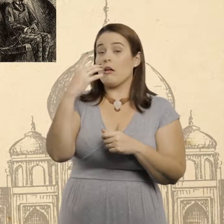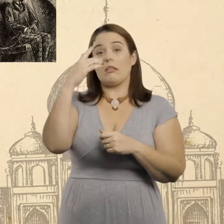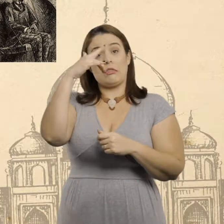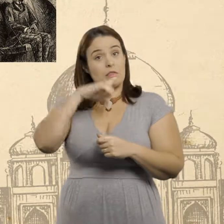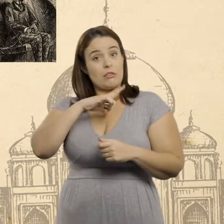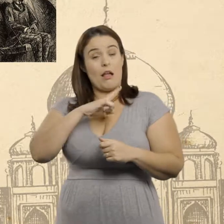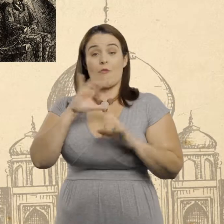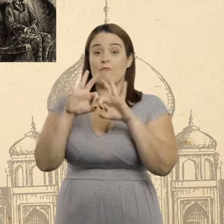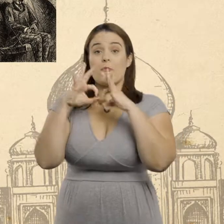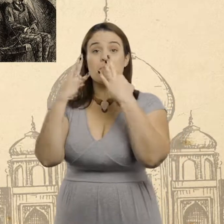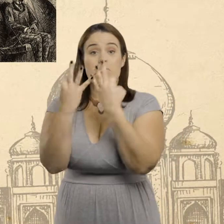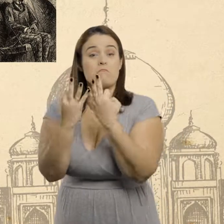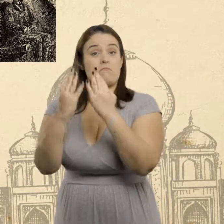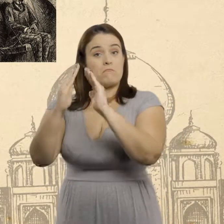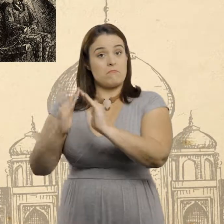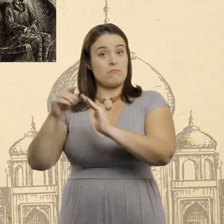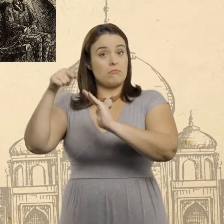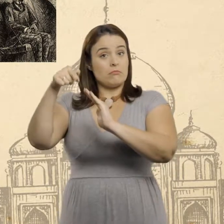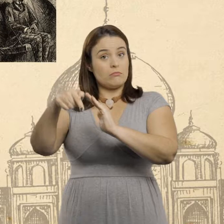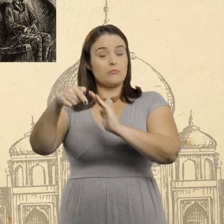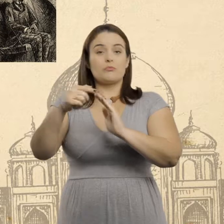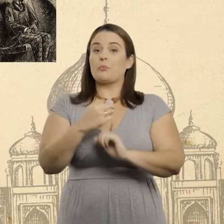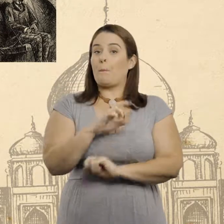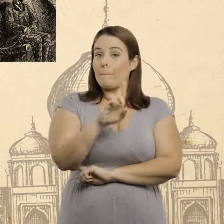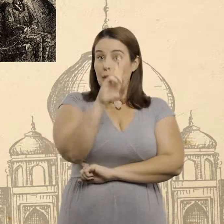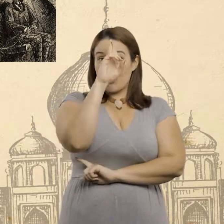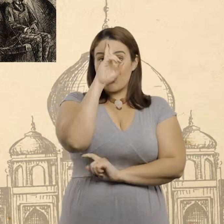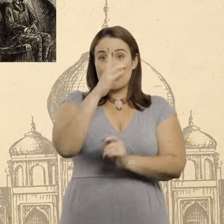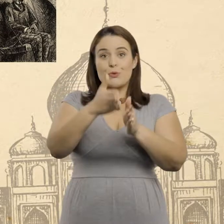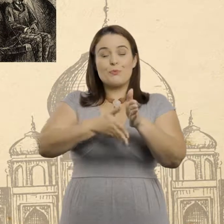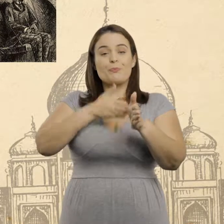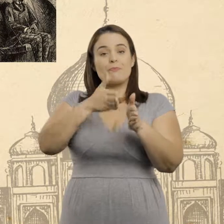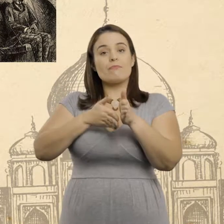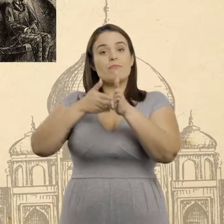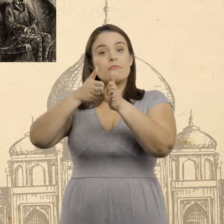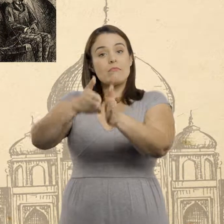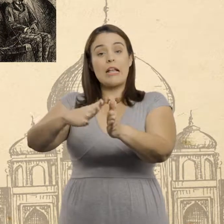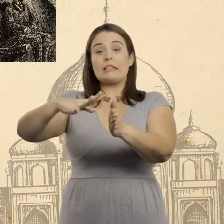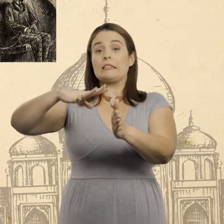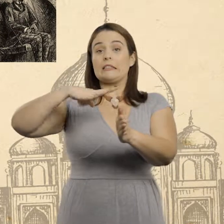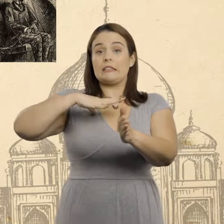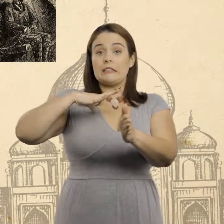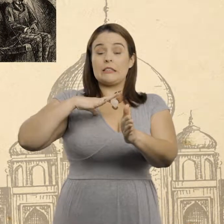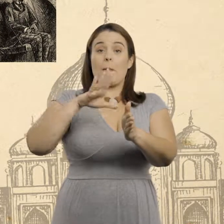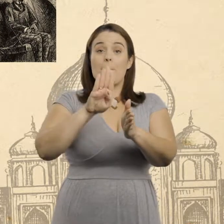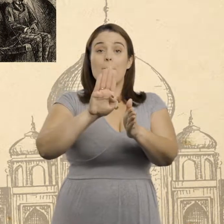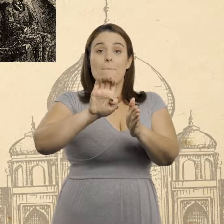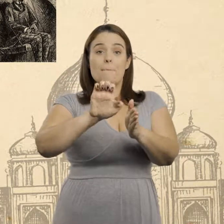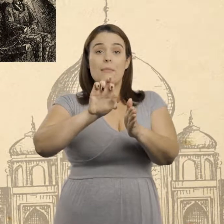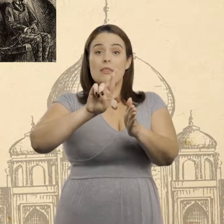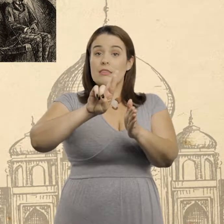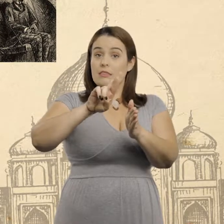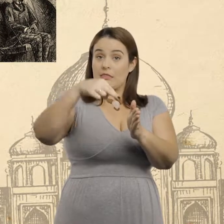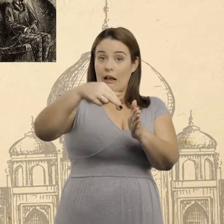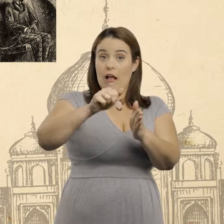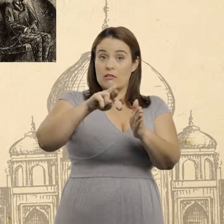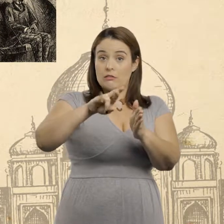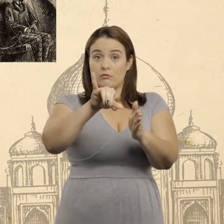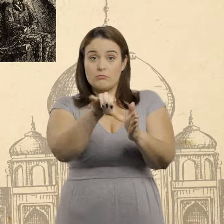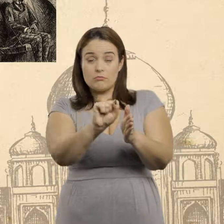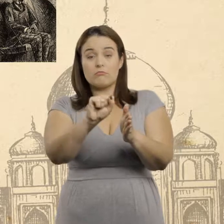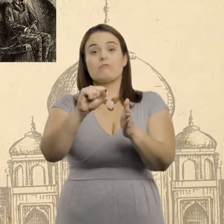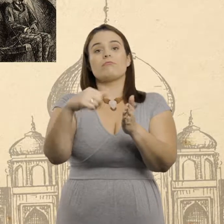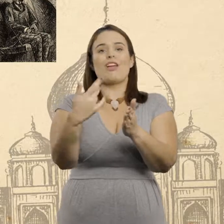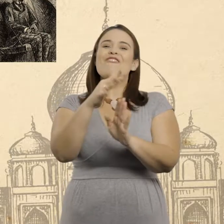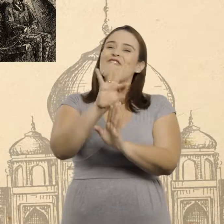Kong, onde morava um parente dela. Ao meio-dia, o trem chegou em uma cidade chamada Benares. O Sir